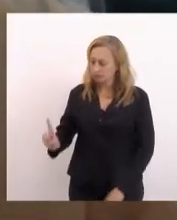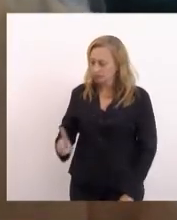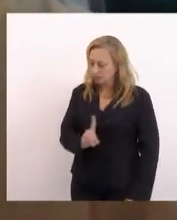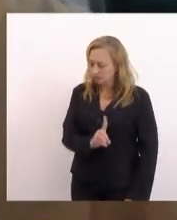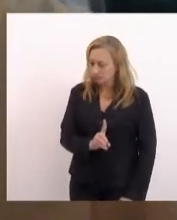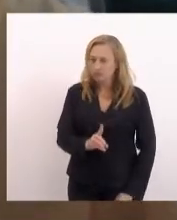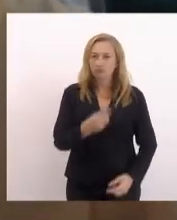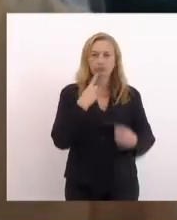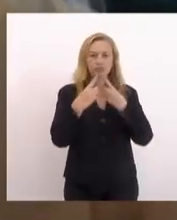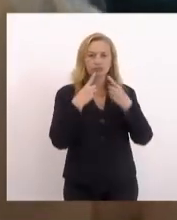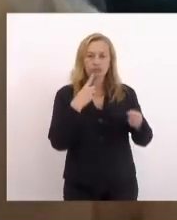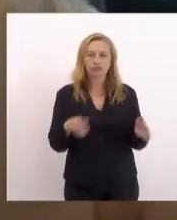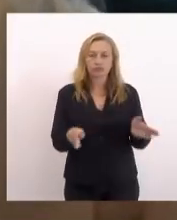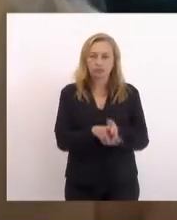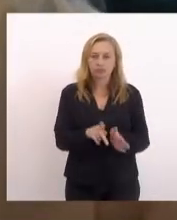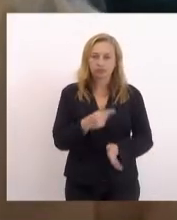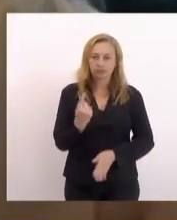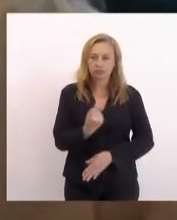o nosso projeto